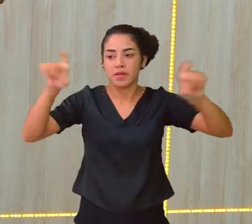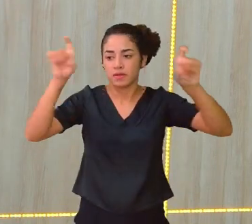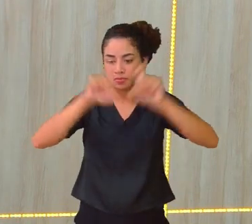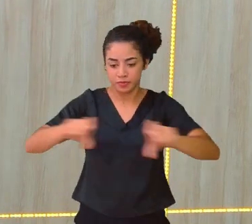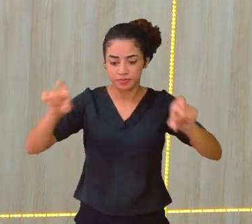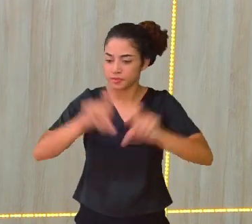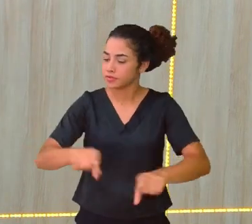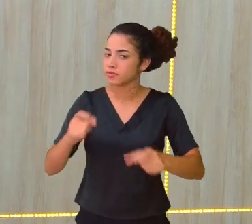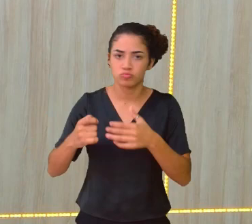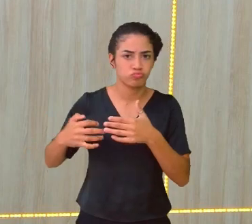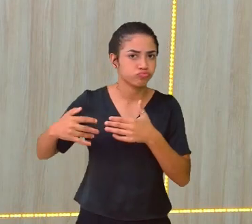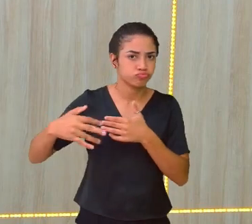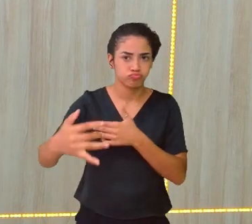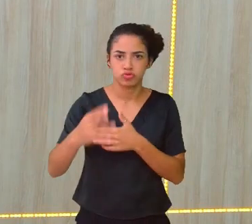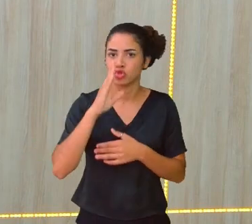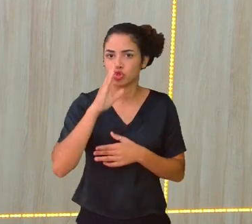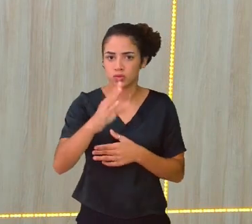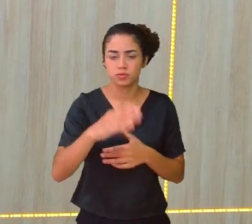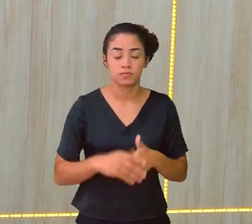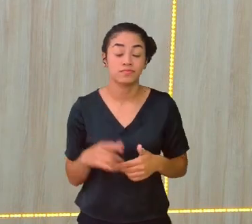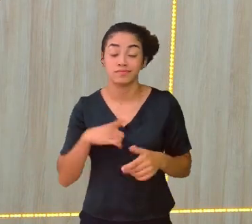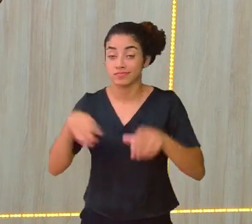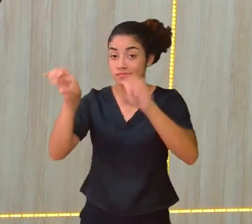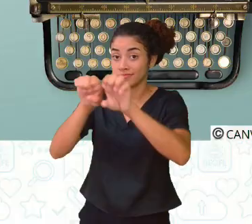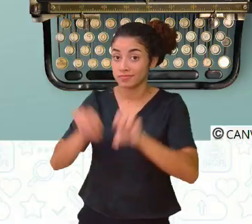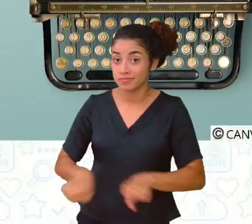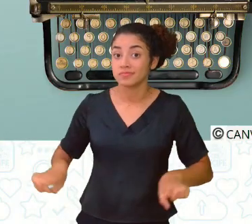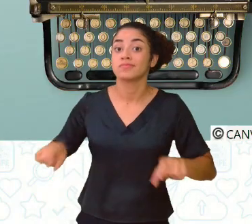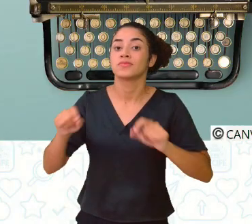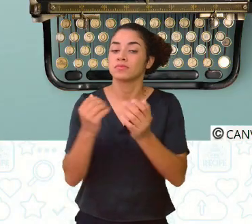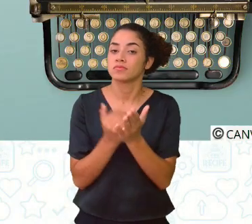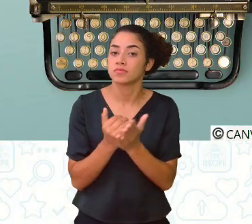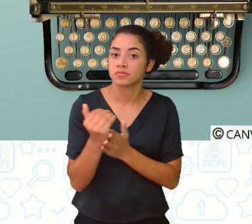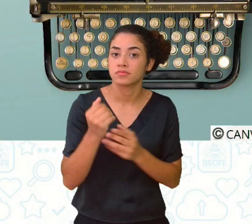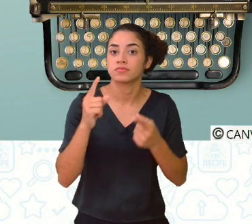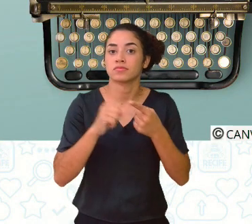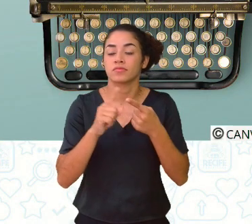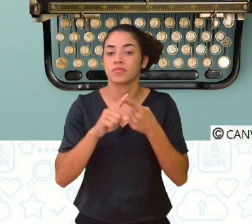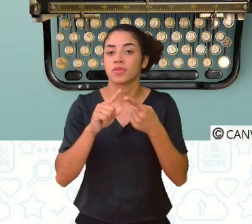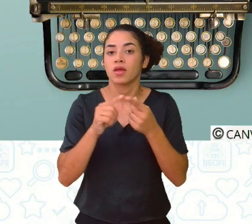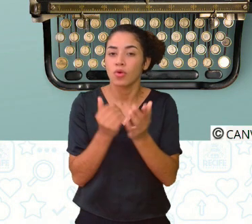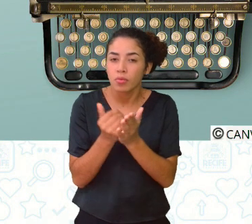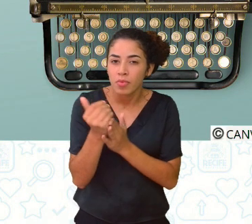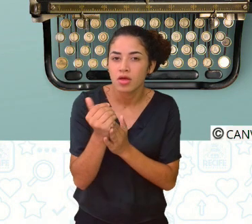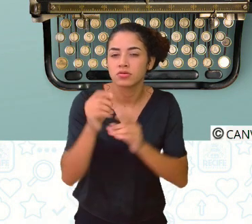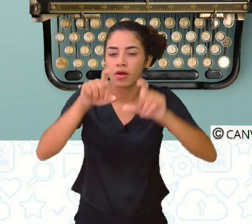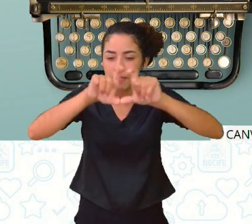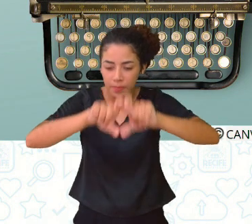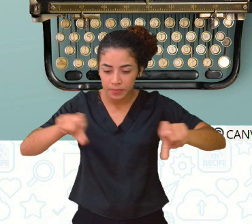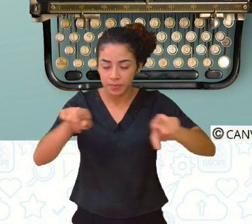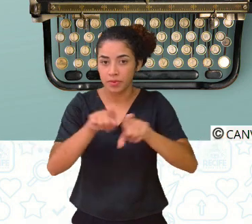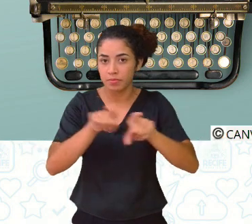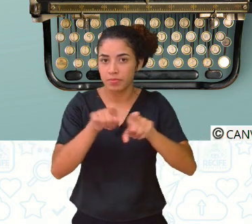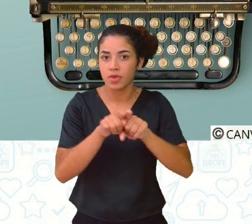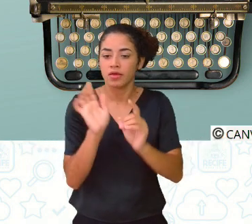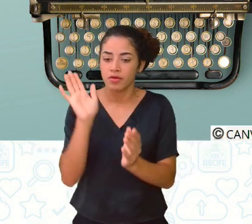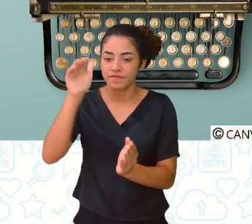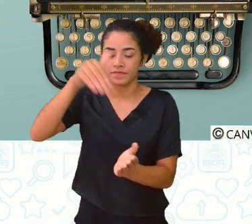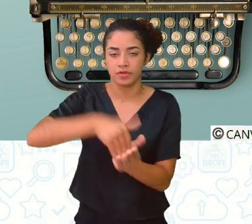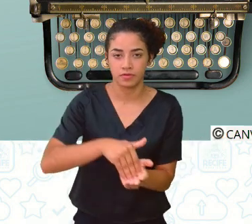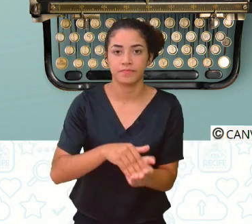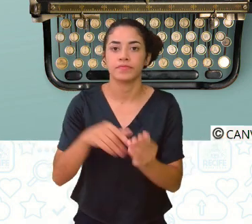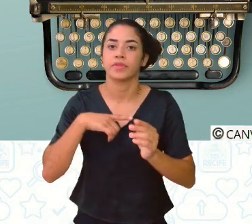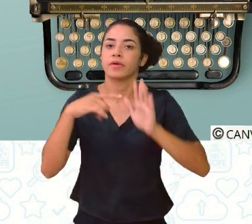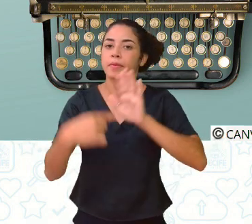prosa. São estruturados por meio de uma introdução, desenvolvimento e conclusão, além de ser